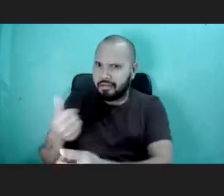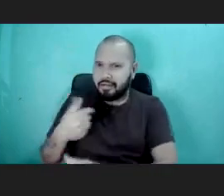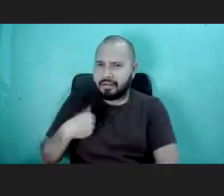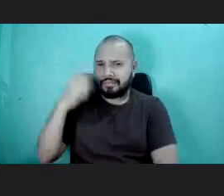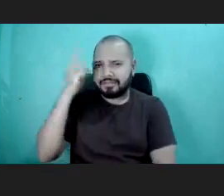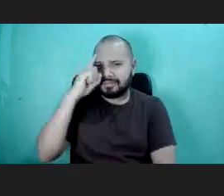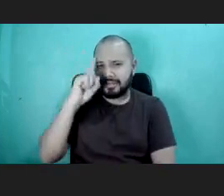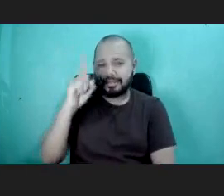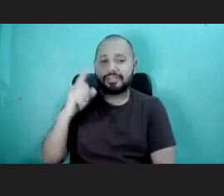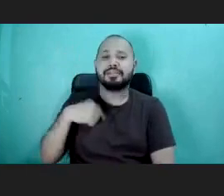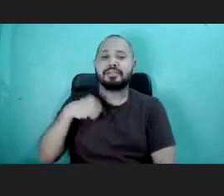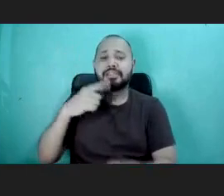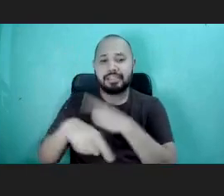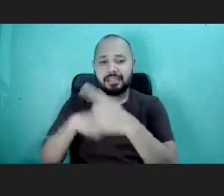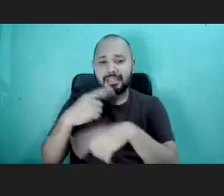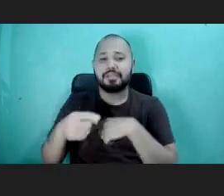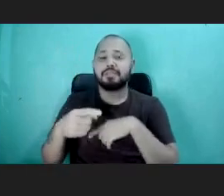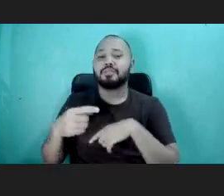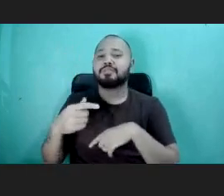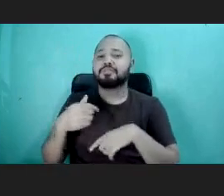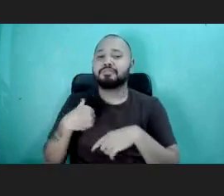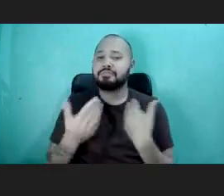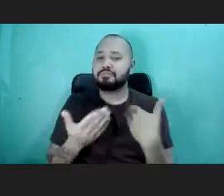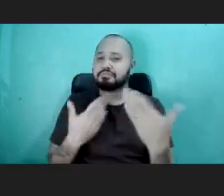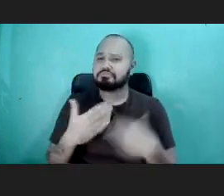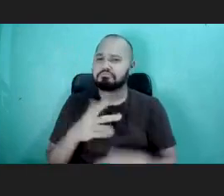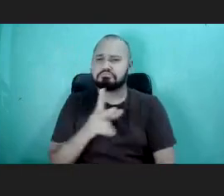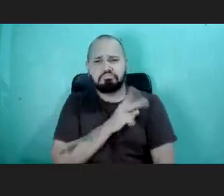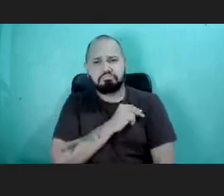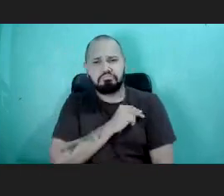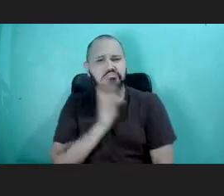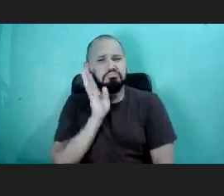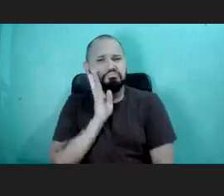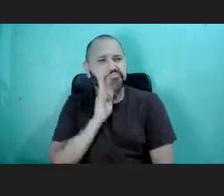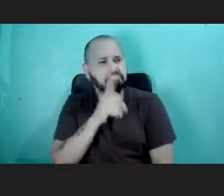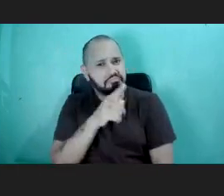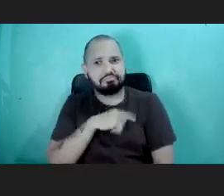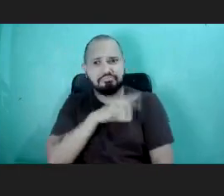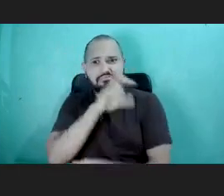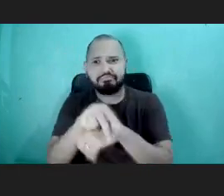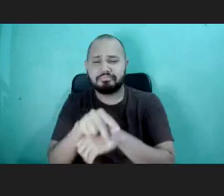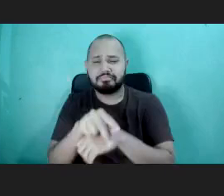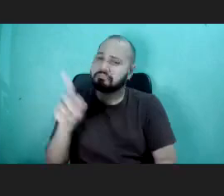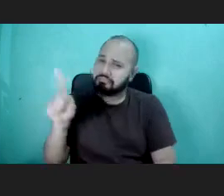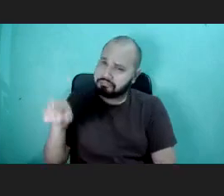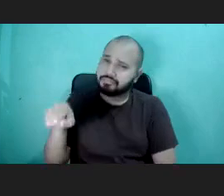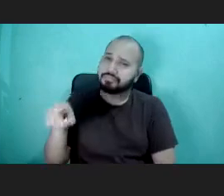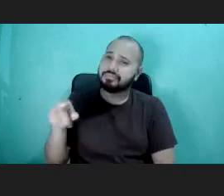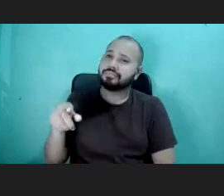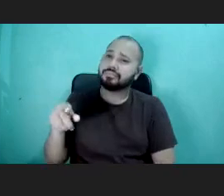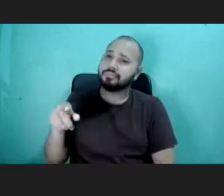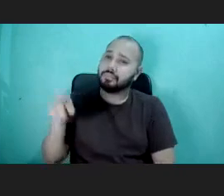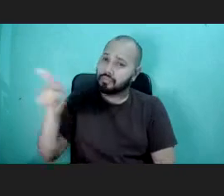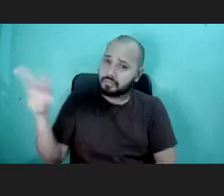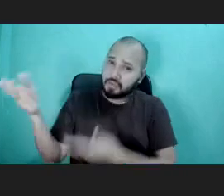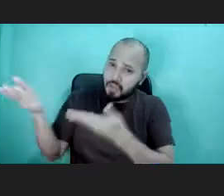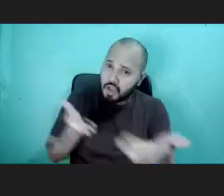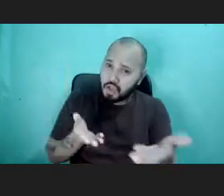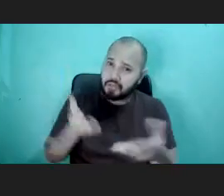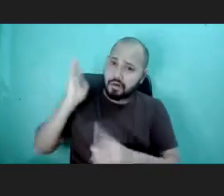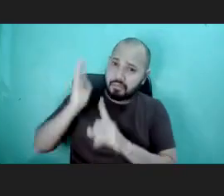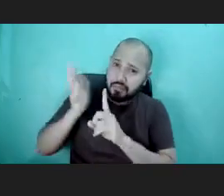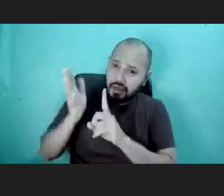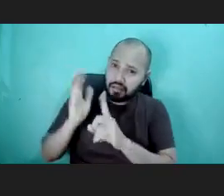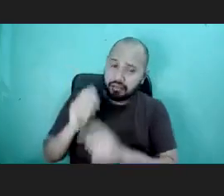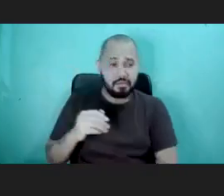conversar ali com um colega, falei, nossa, que legal, né, que vai ter esse espaço e tal, e ele falou, e tu vai ser palestrante também.